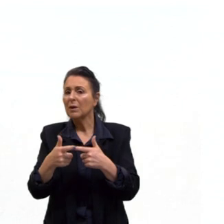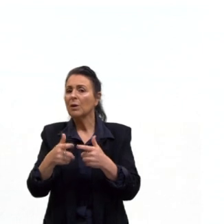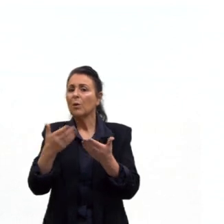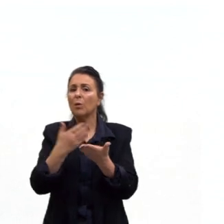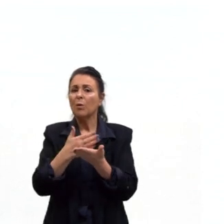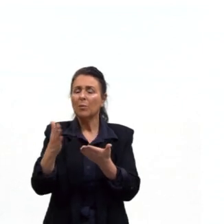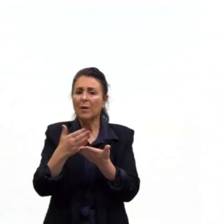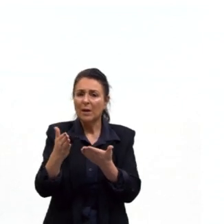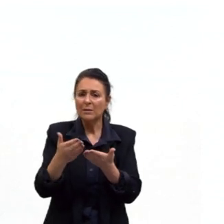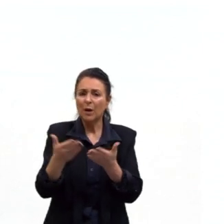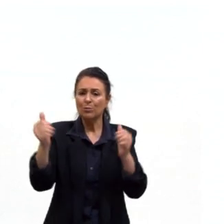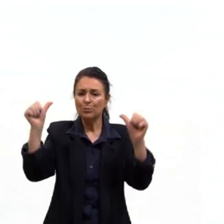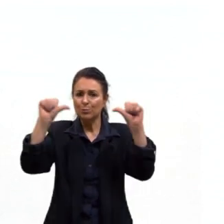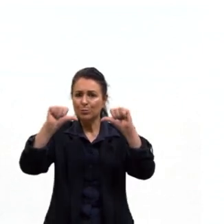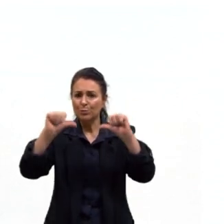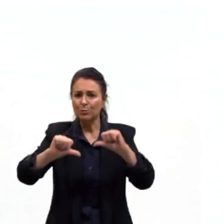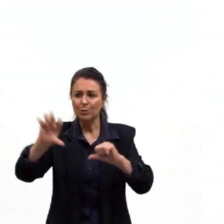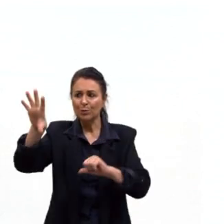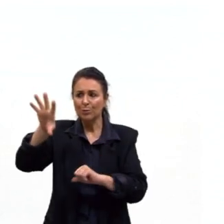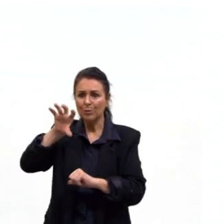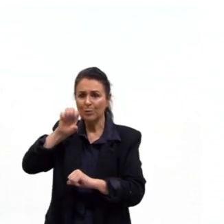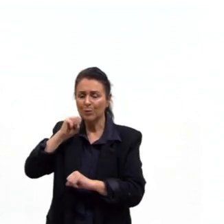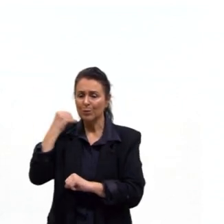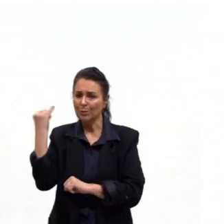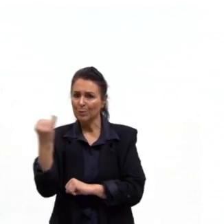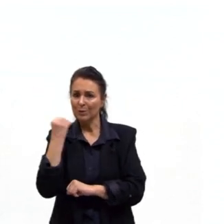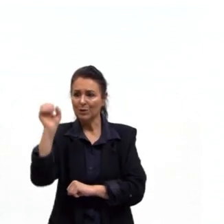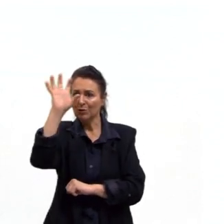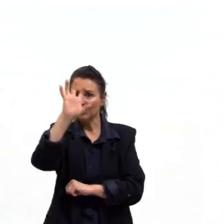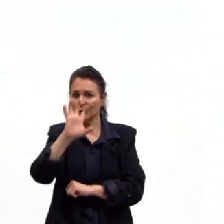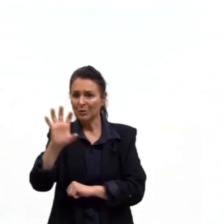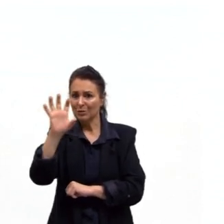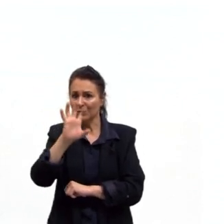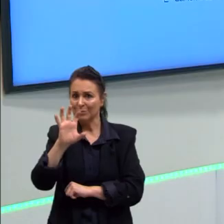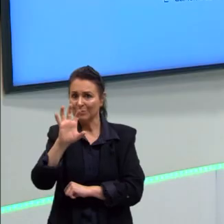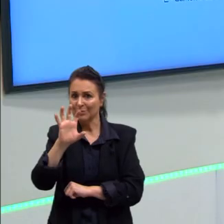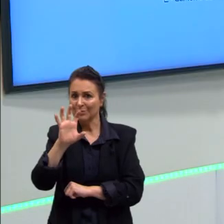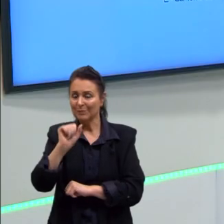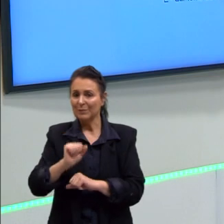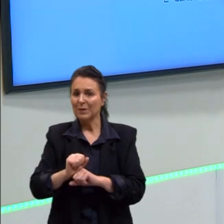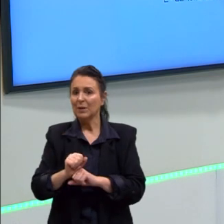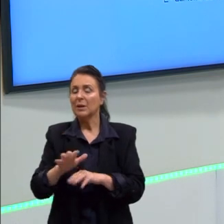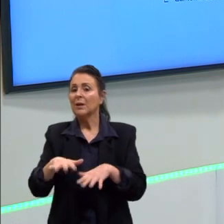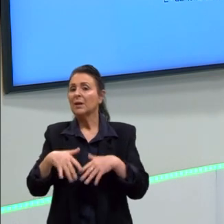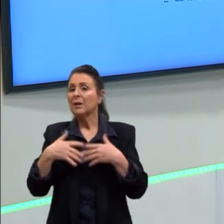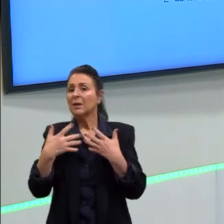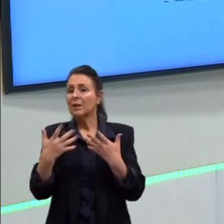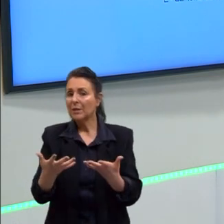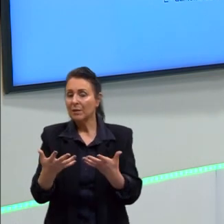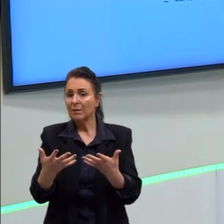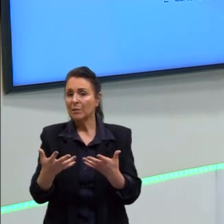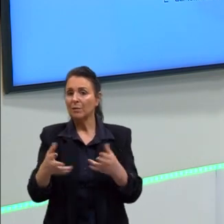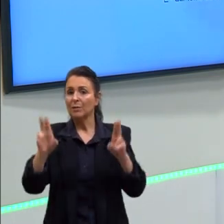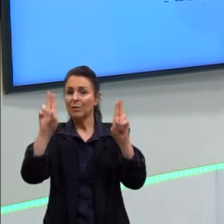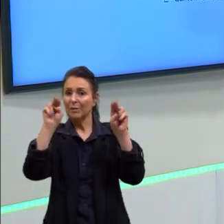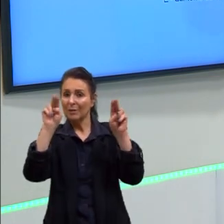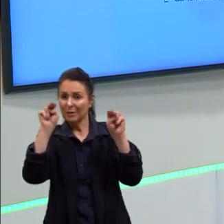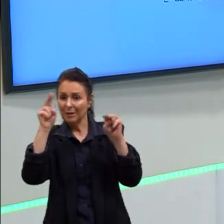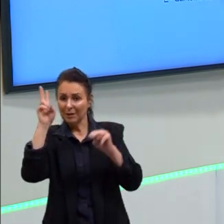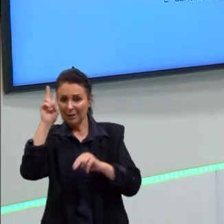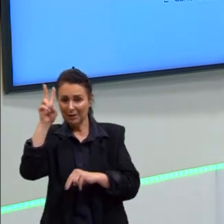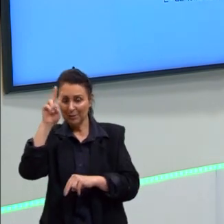destruição do rico património natural da região se quer dizer que ele tá dizendo que a mesmo tendo aquela aquela aquelas drogas do sertão que a gente